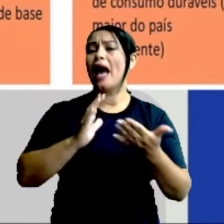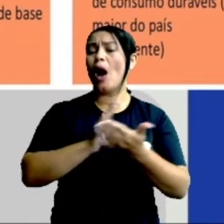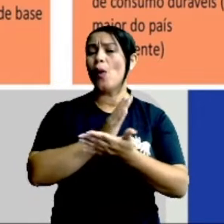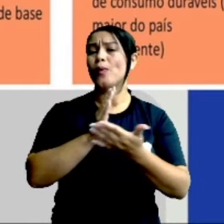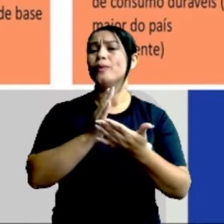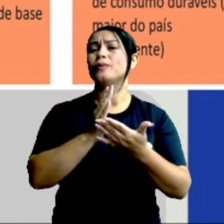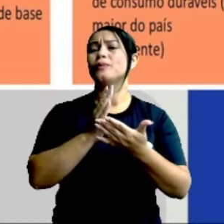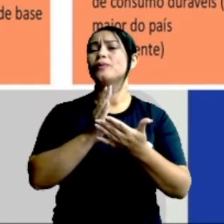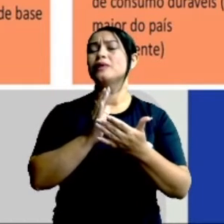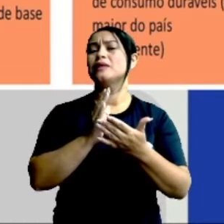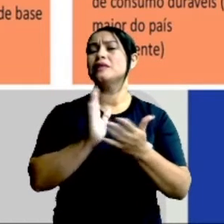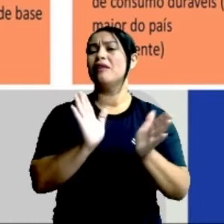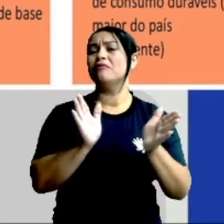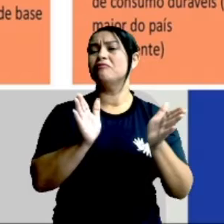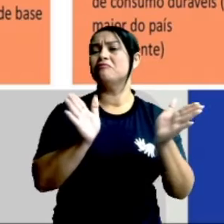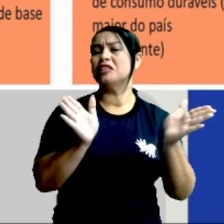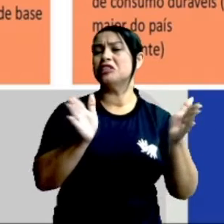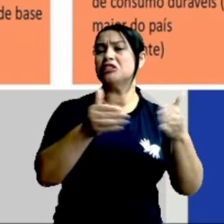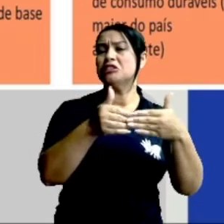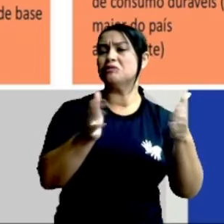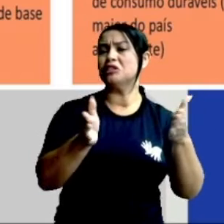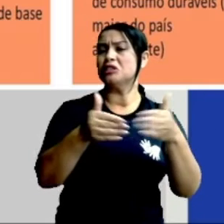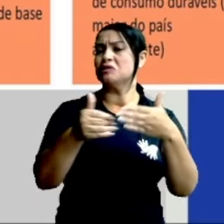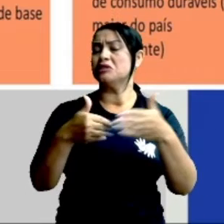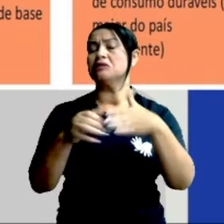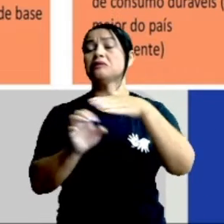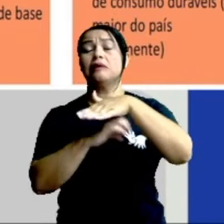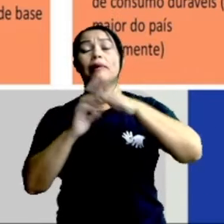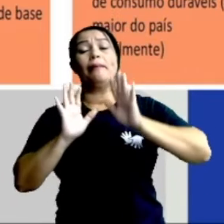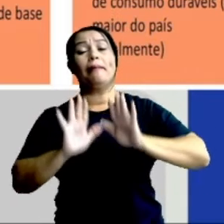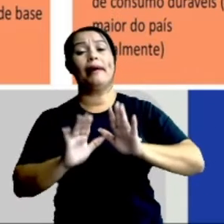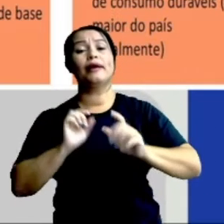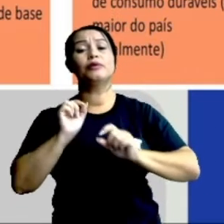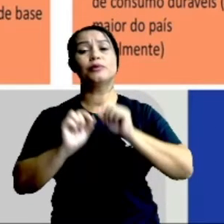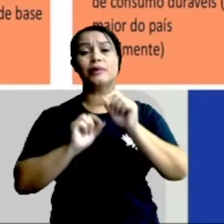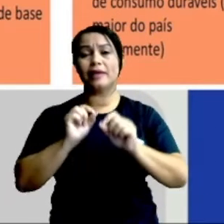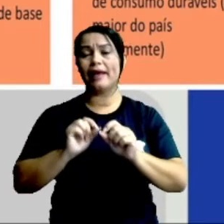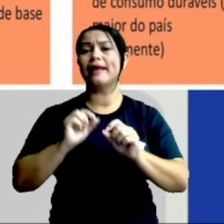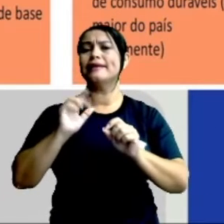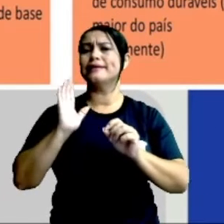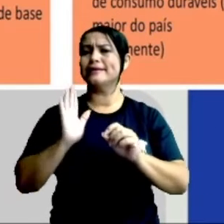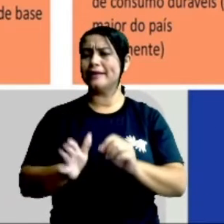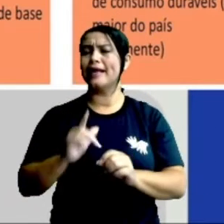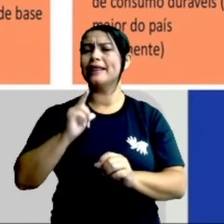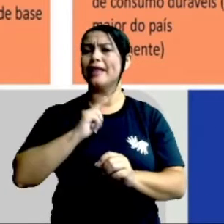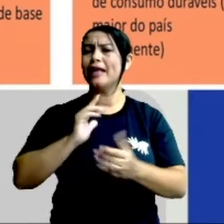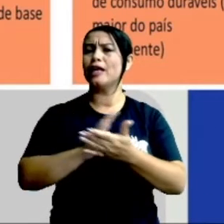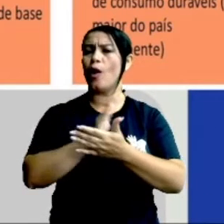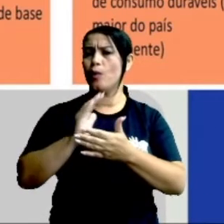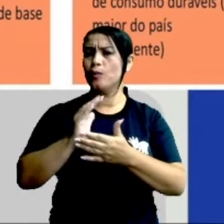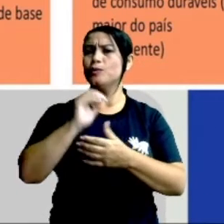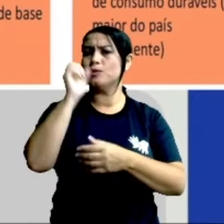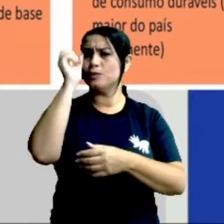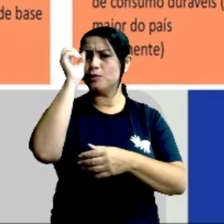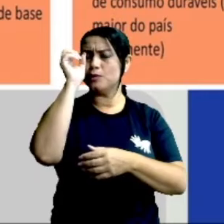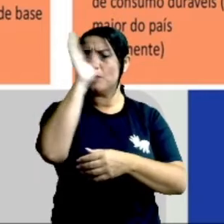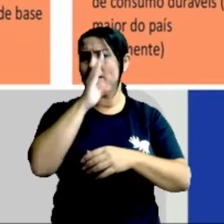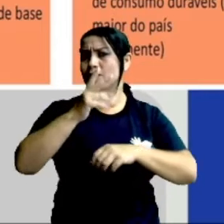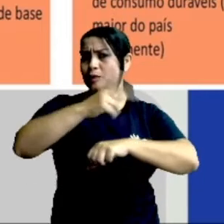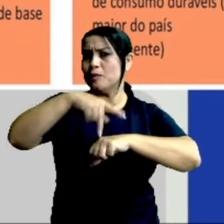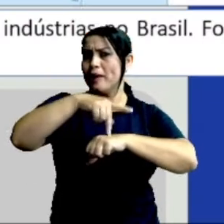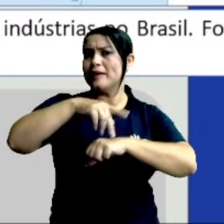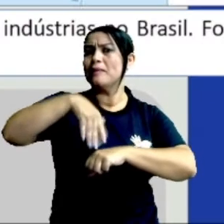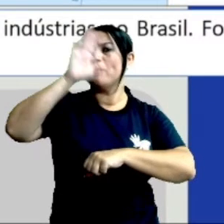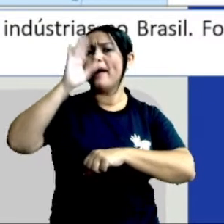desindustrialização acontecendo, né, pelo contexto da China, como eu mencionei, mas a gente vai estar no rol dos países mais industrializados do mundo,